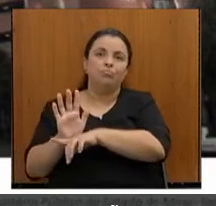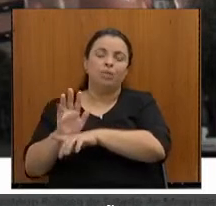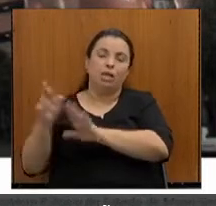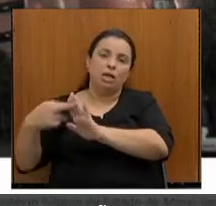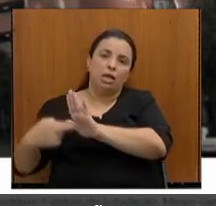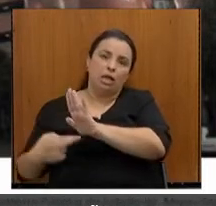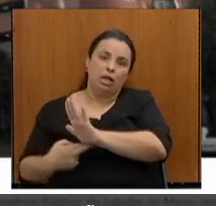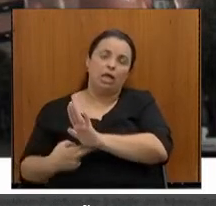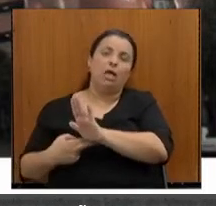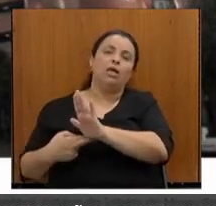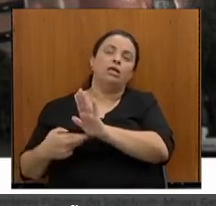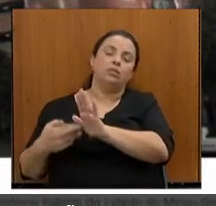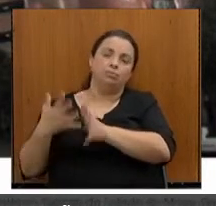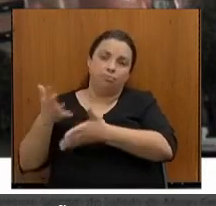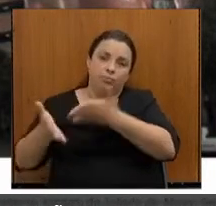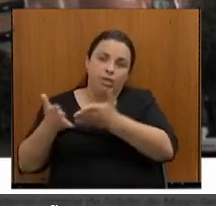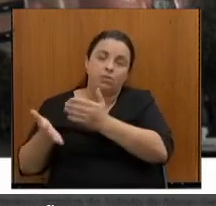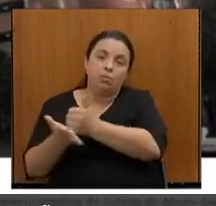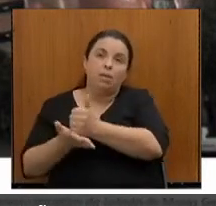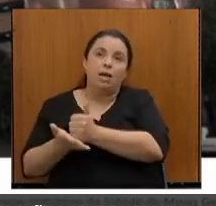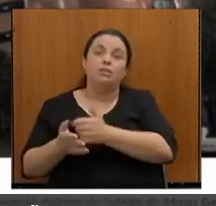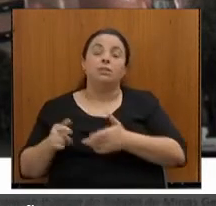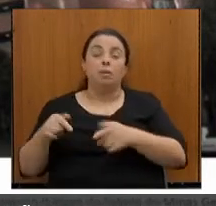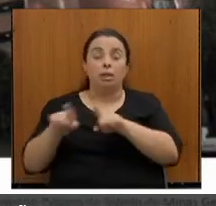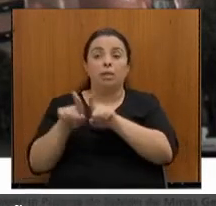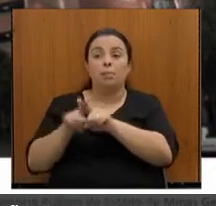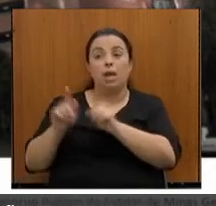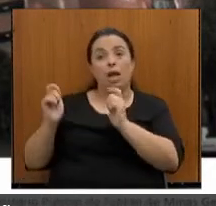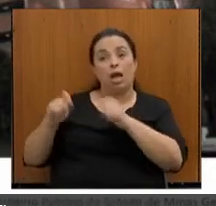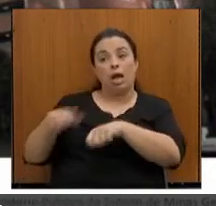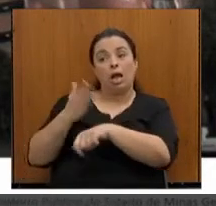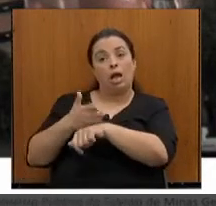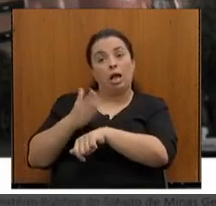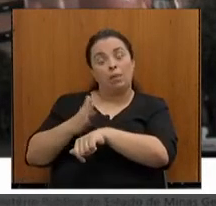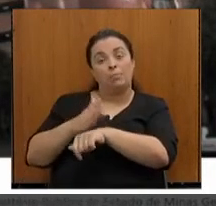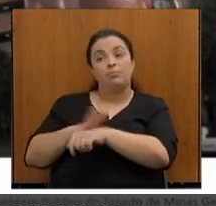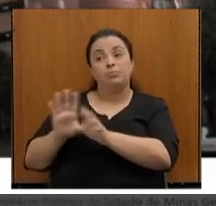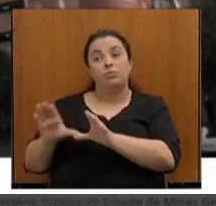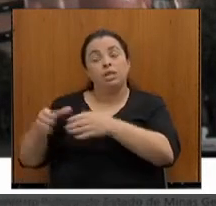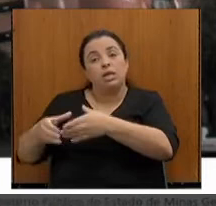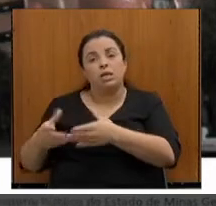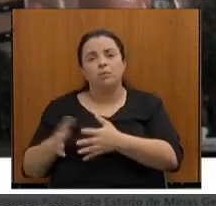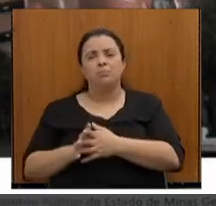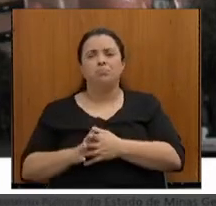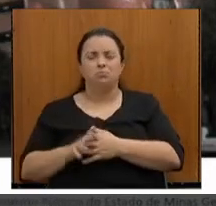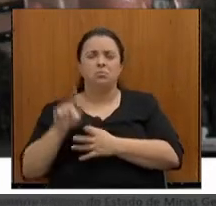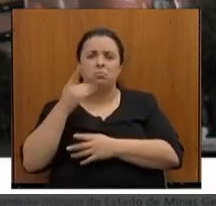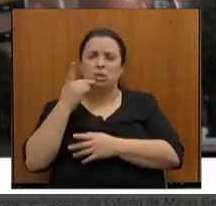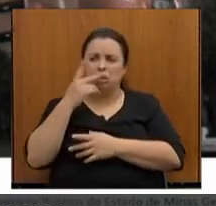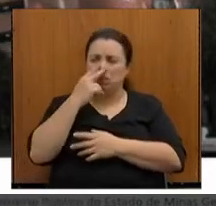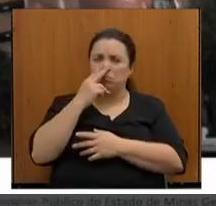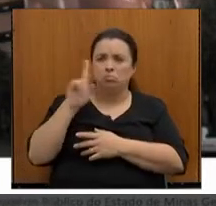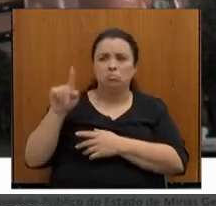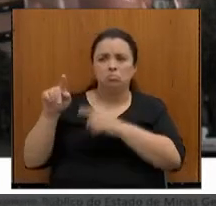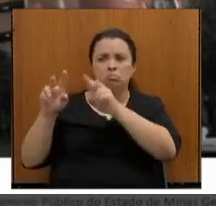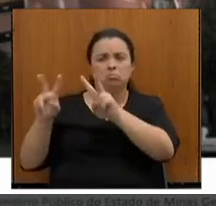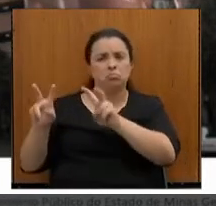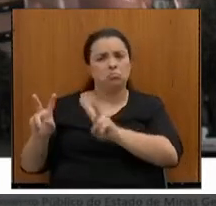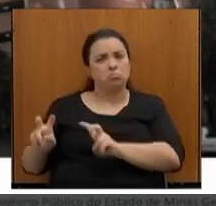atenção básica de saúde. São temas que aparentemente parecem simples, né? Muito, muito básicos, mas que